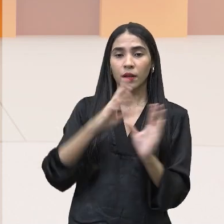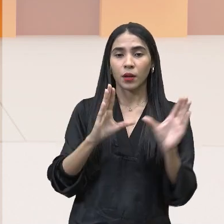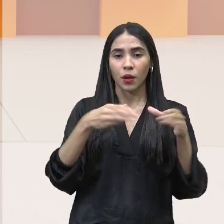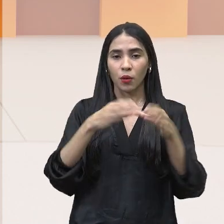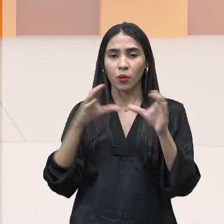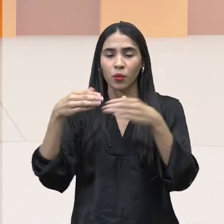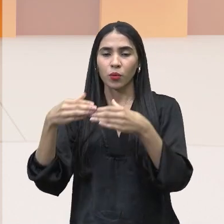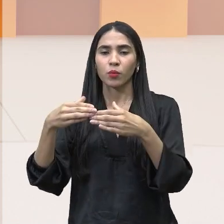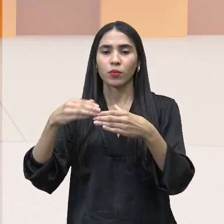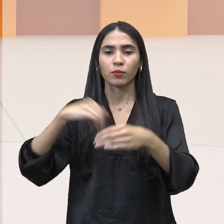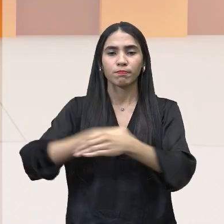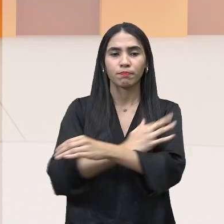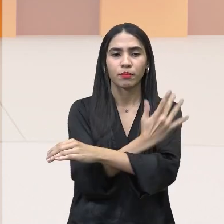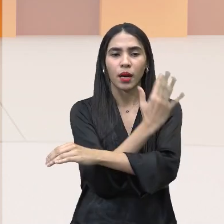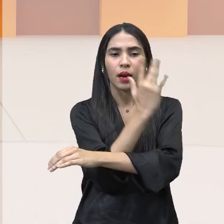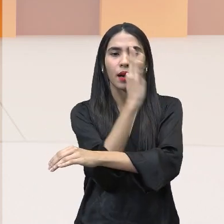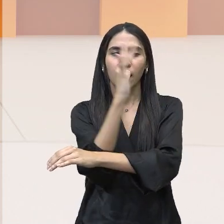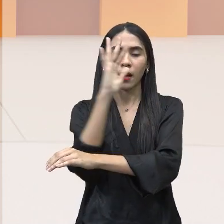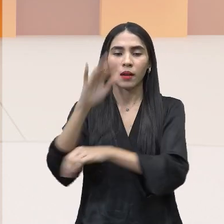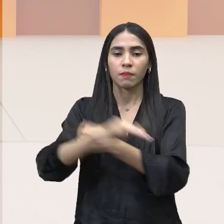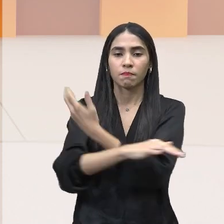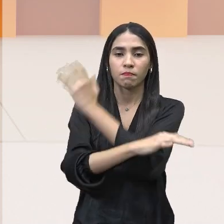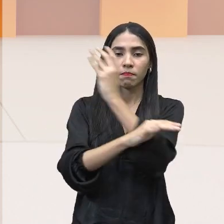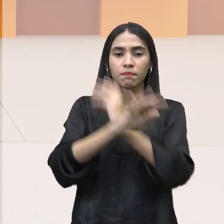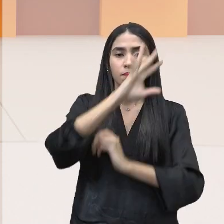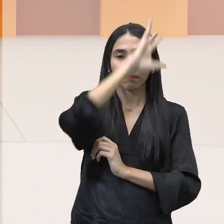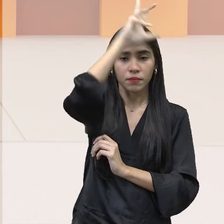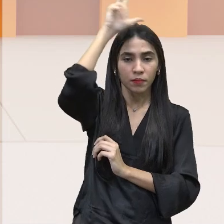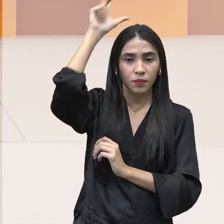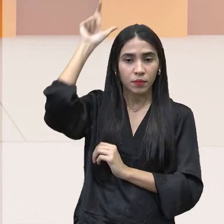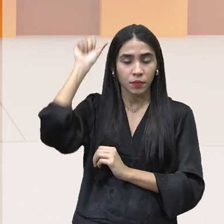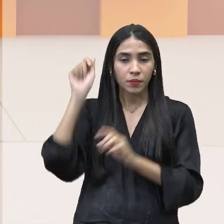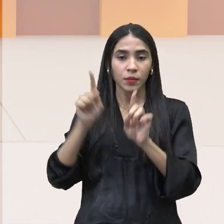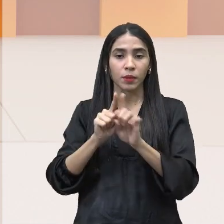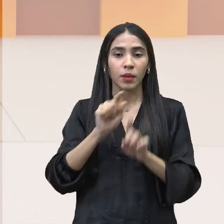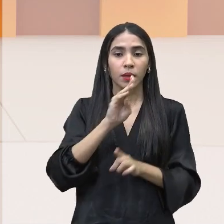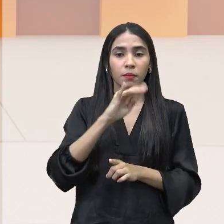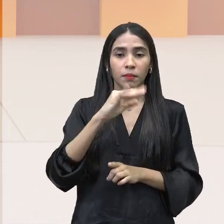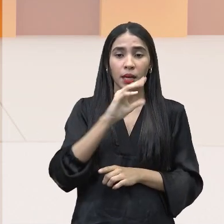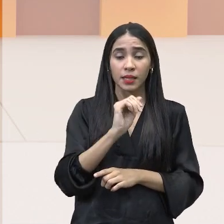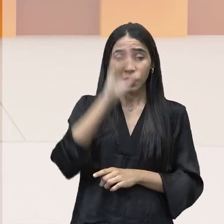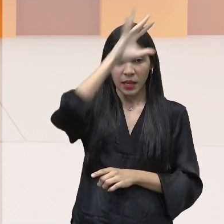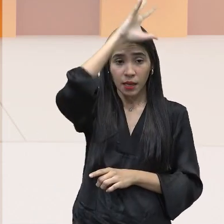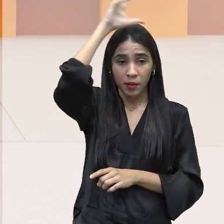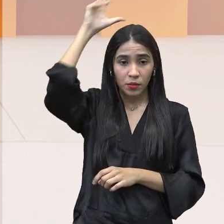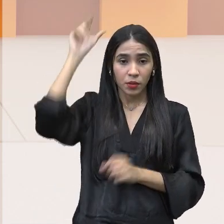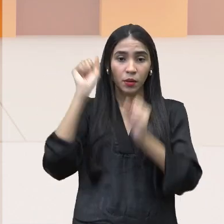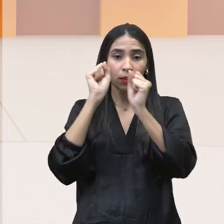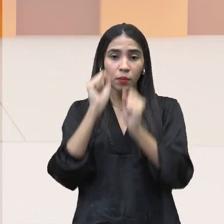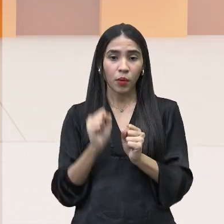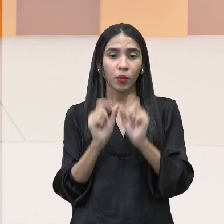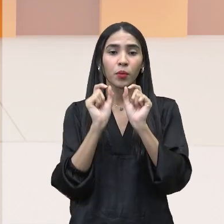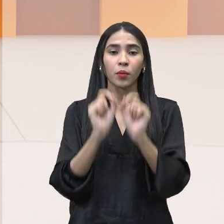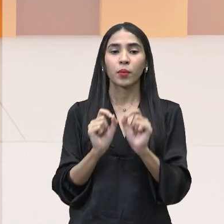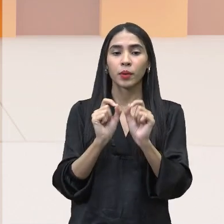de ecossistemas que abrange a floresta amazônica e a bacia amazônica. Pode-se